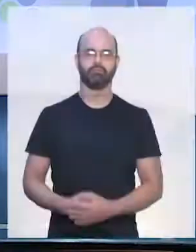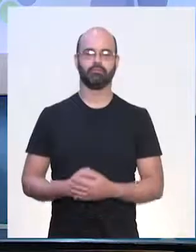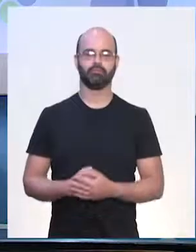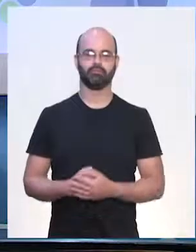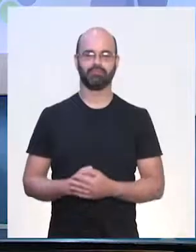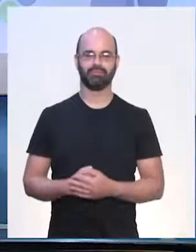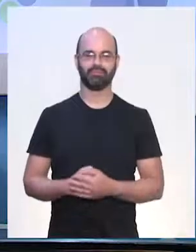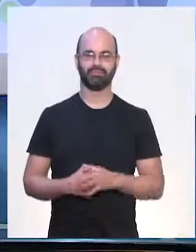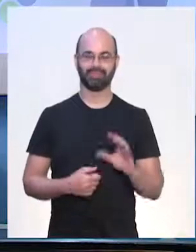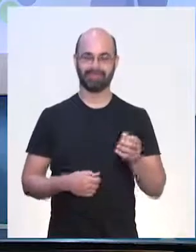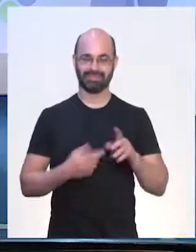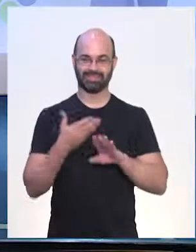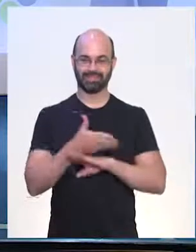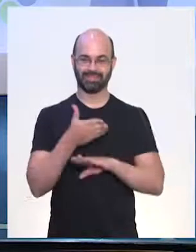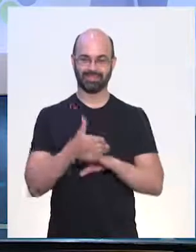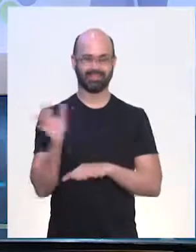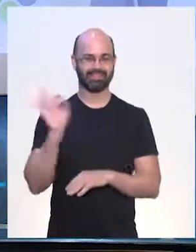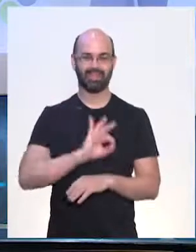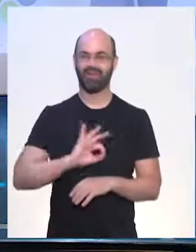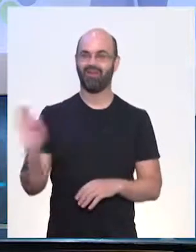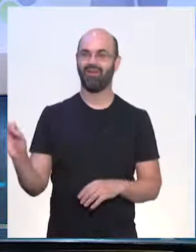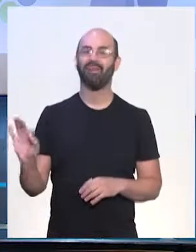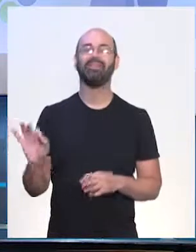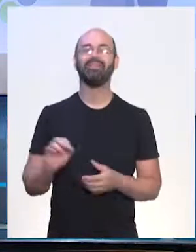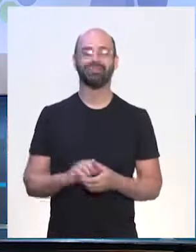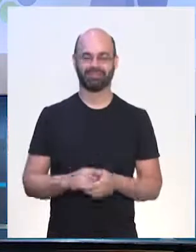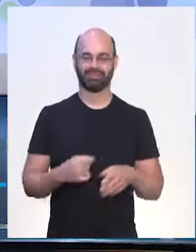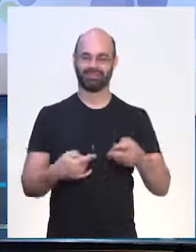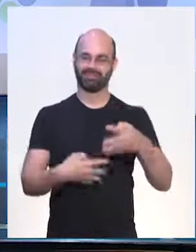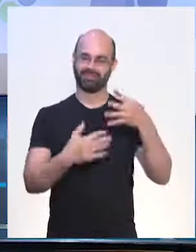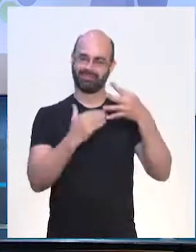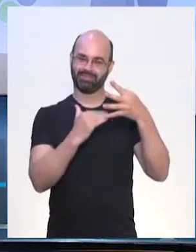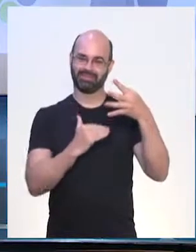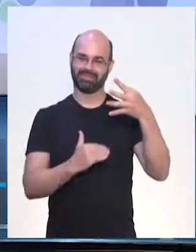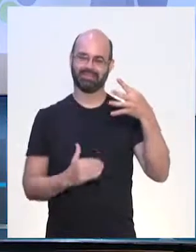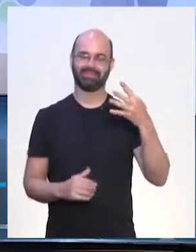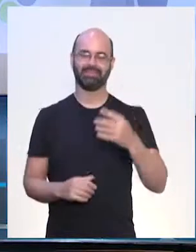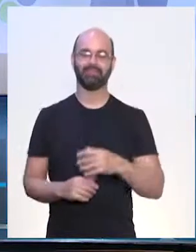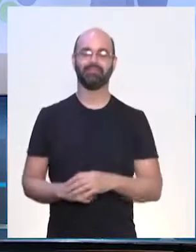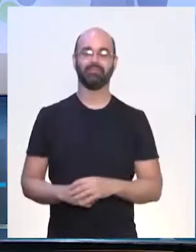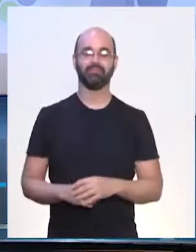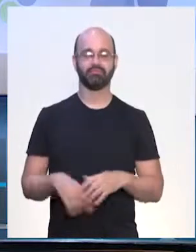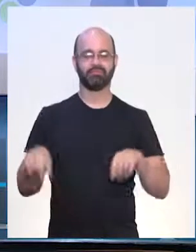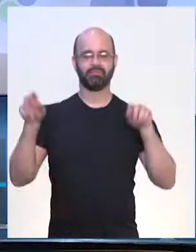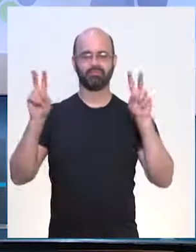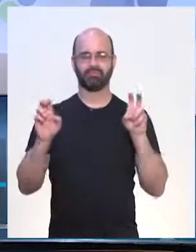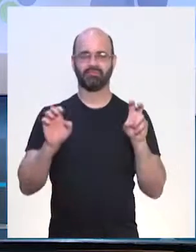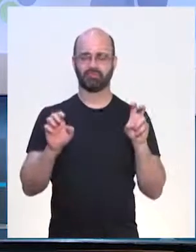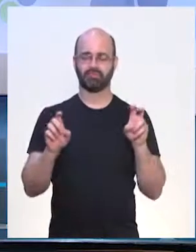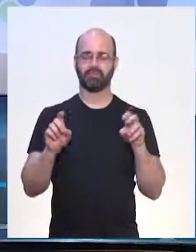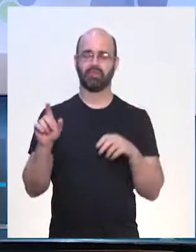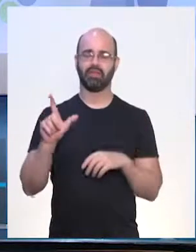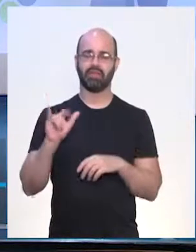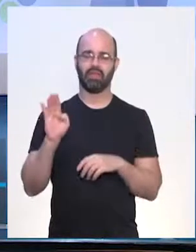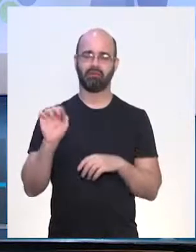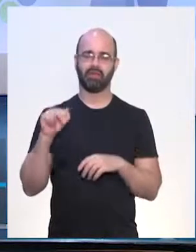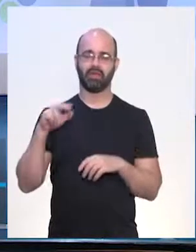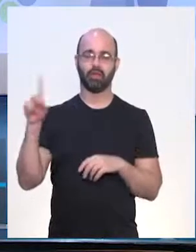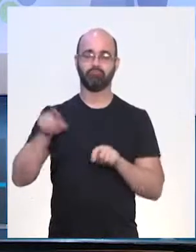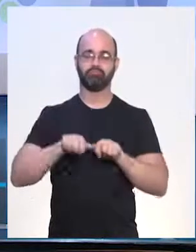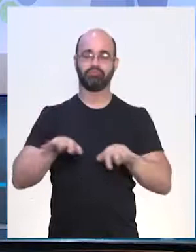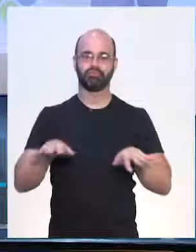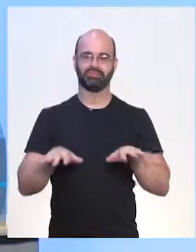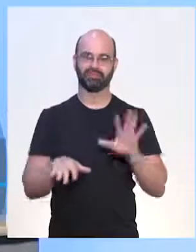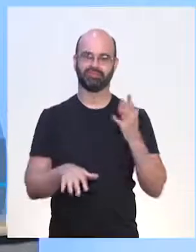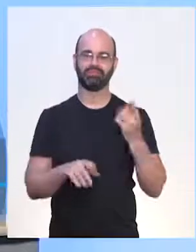Excelentes Jana. participações Pode aqui no ir. chat. O chat todo está respondendo que o tema é explosão no Líbano, tá correto? Isso, correto.